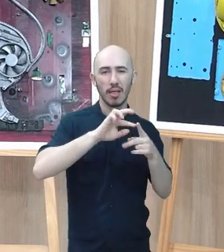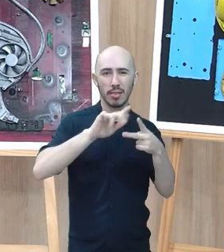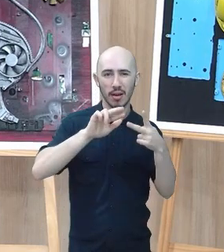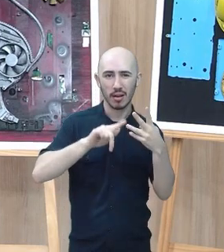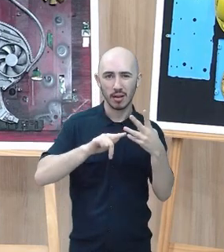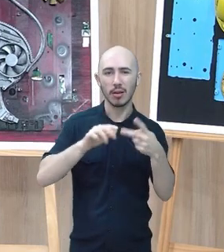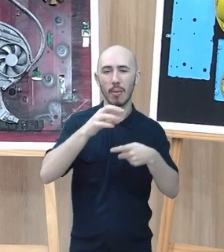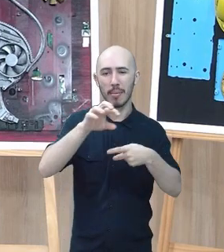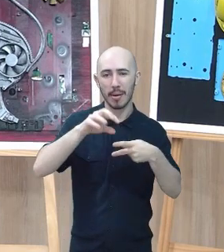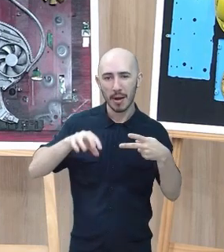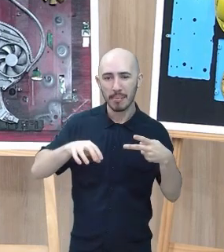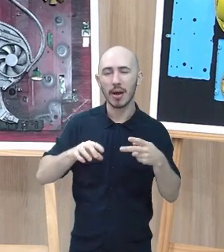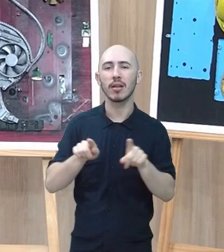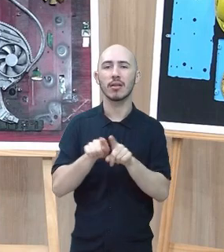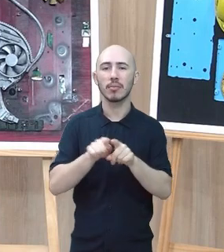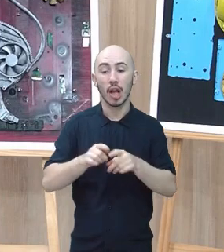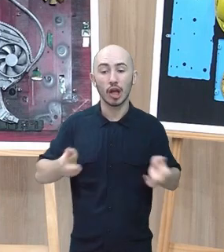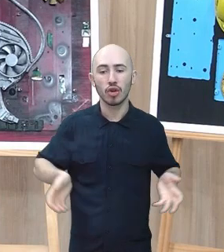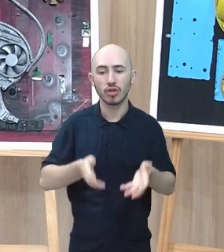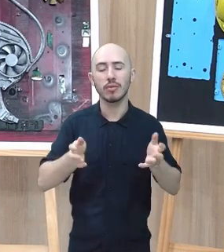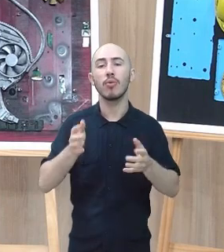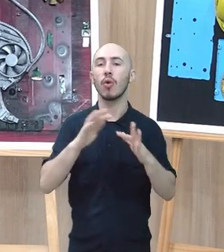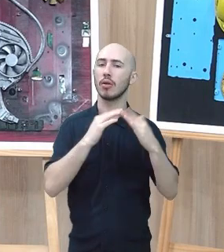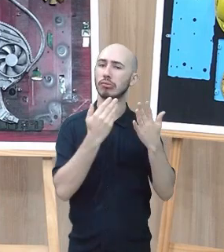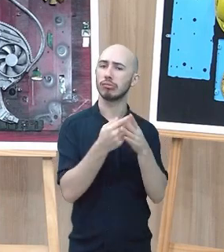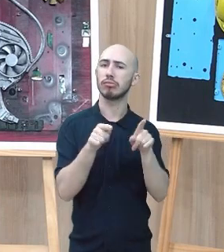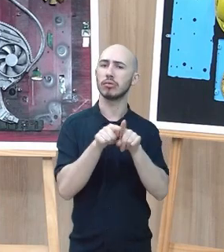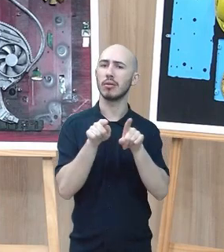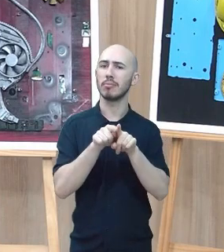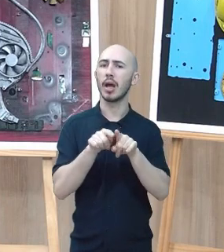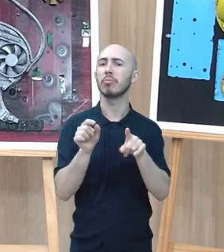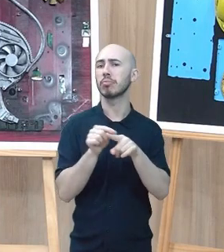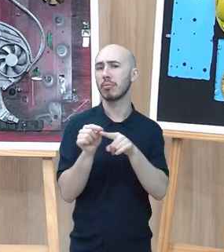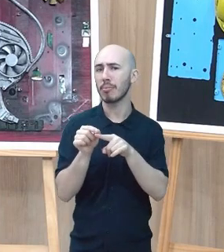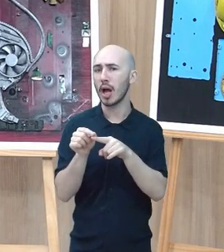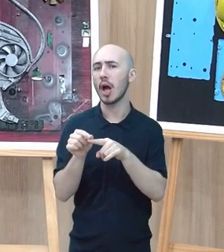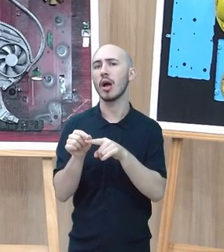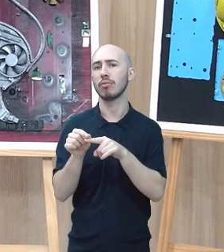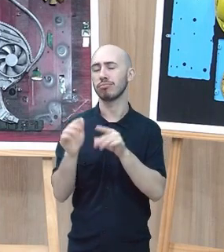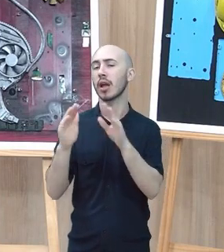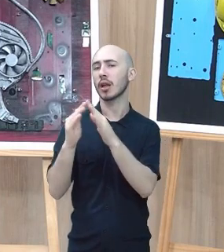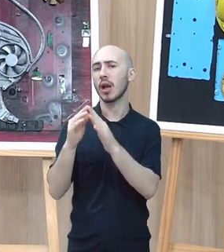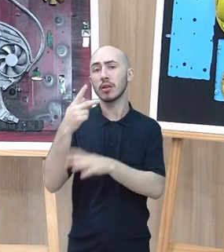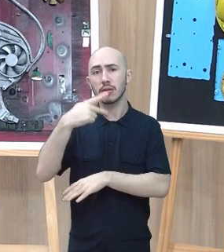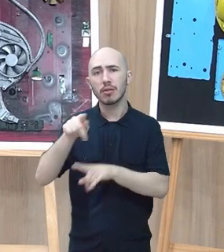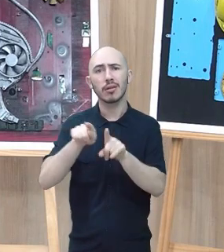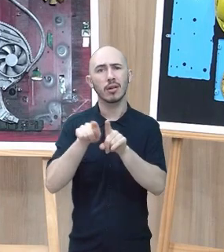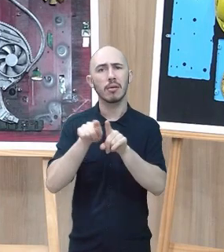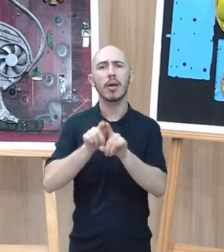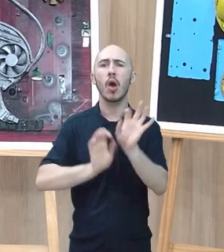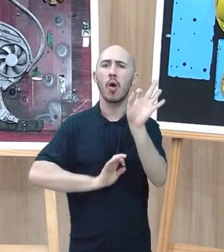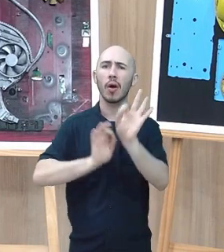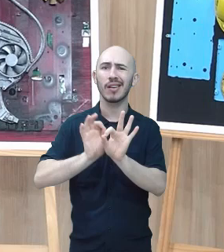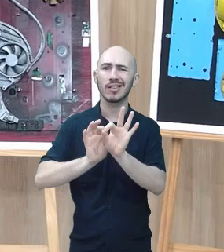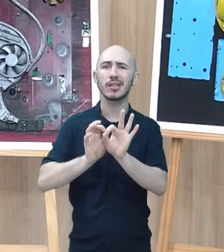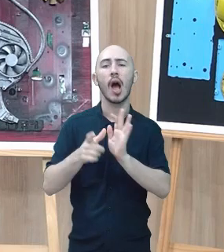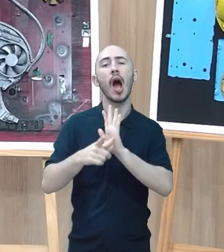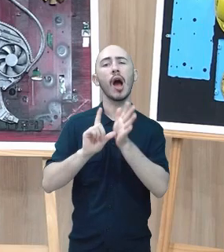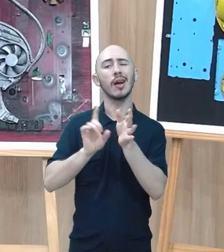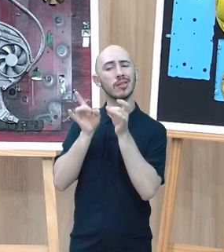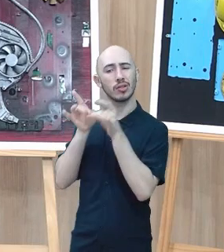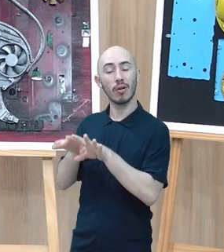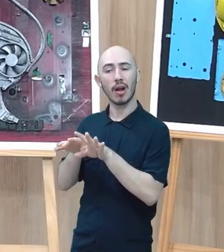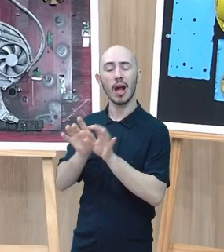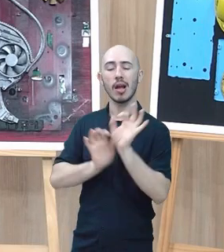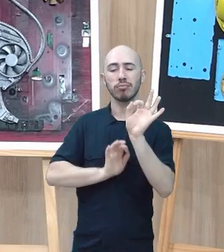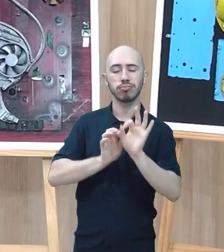sua escola, estimule no seu bairro, na sua própria casa, né? De separar os resíduos. Tem pontos de